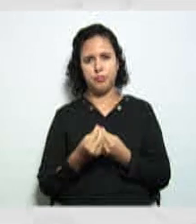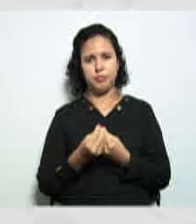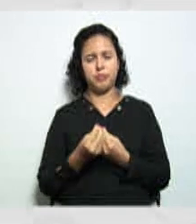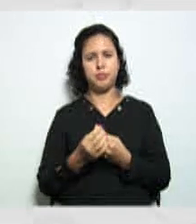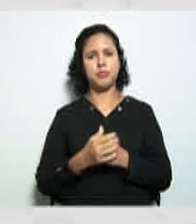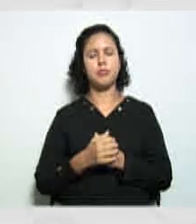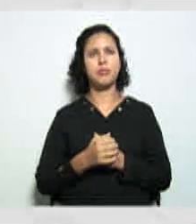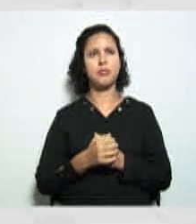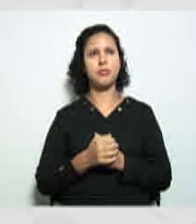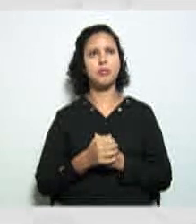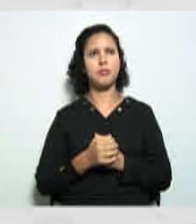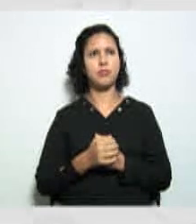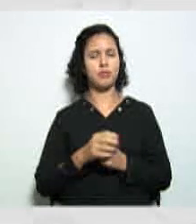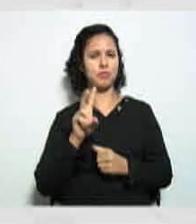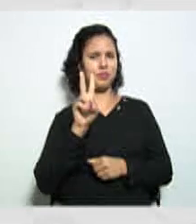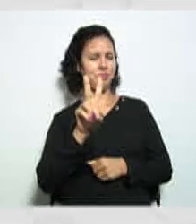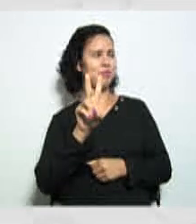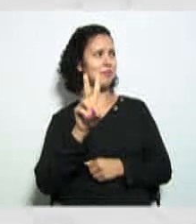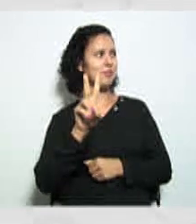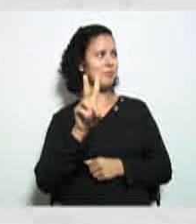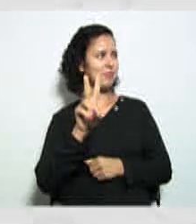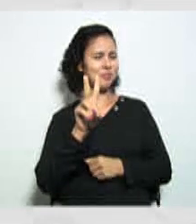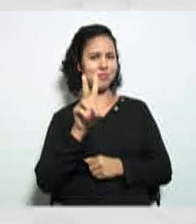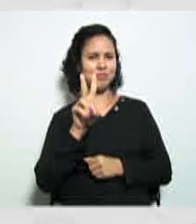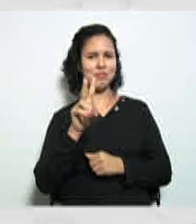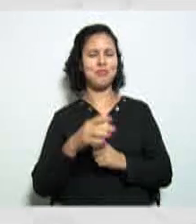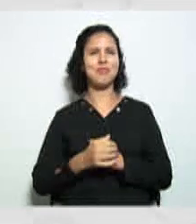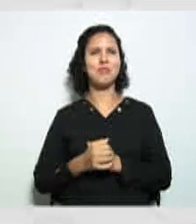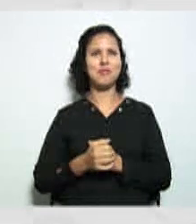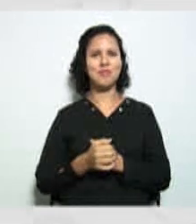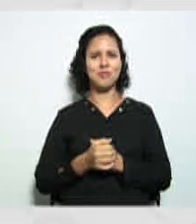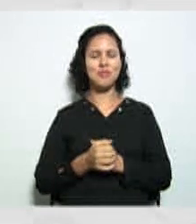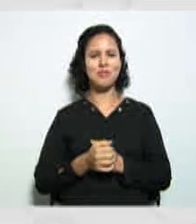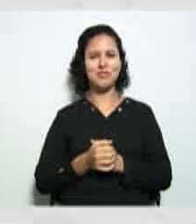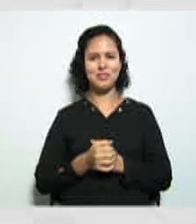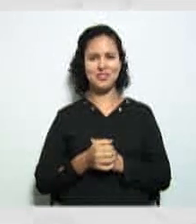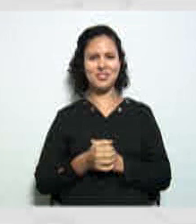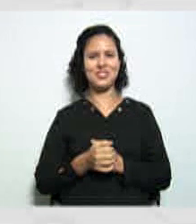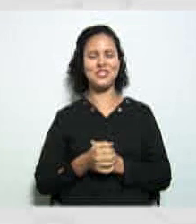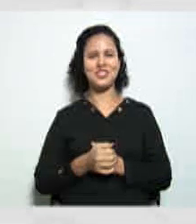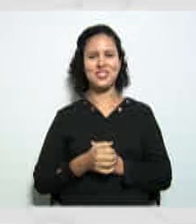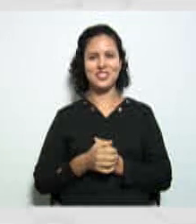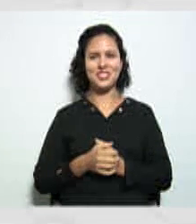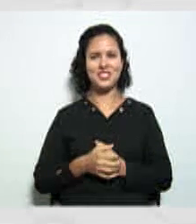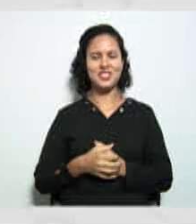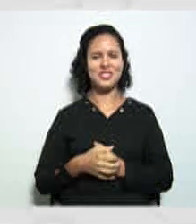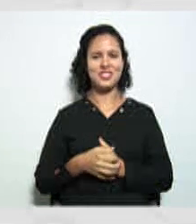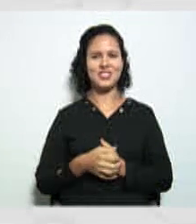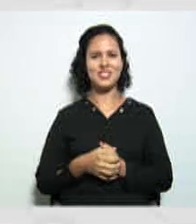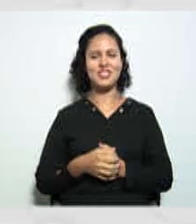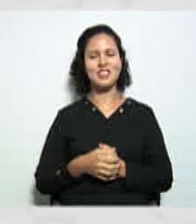Tamires? Faz o sinal aí pra gente ver verdadeiro. Aí, verdadeiro. Tá? Então, essa questão,